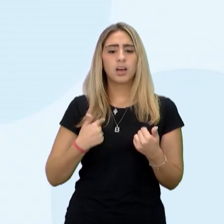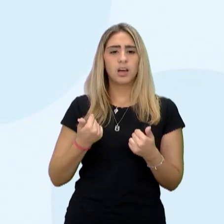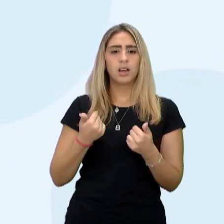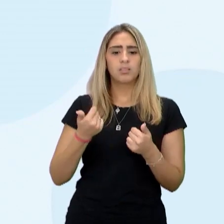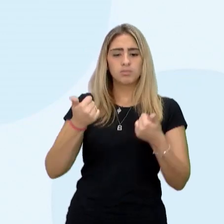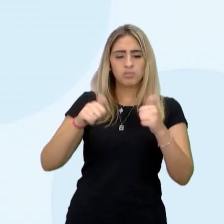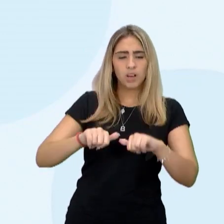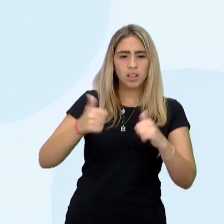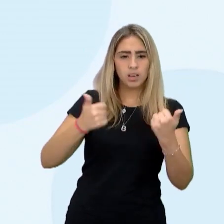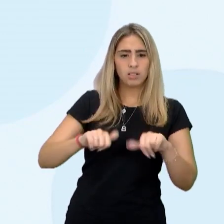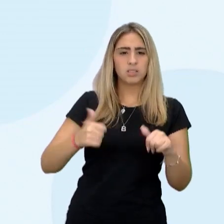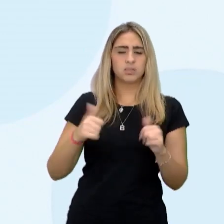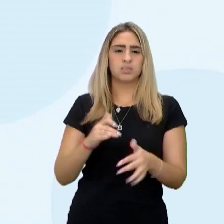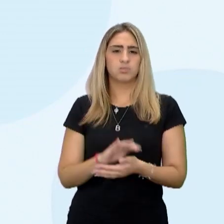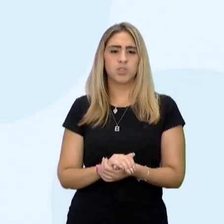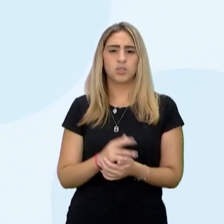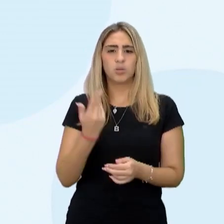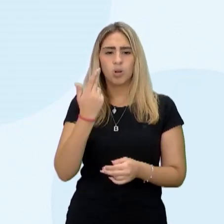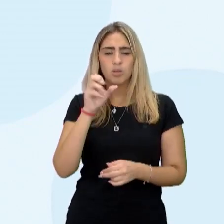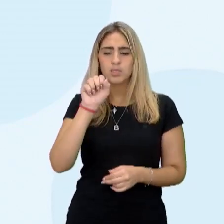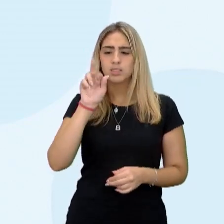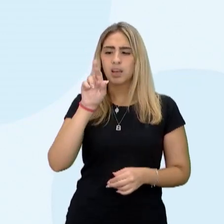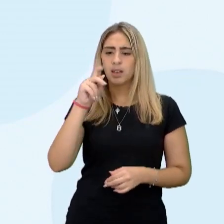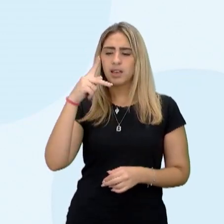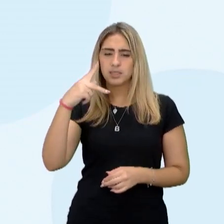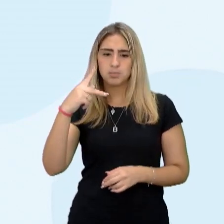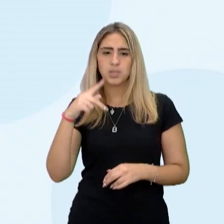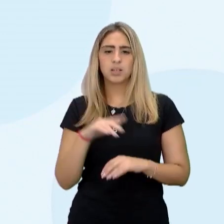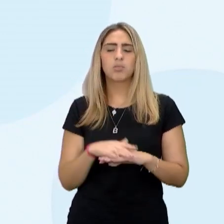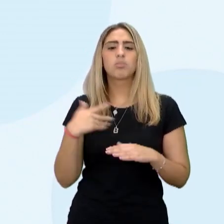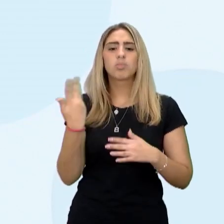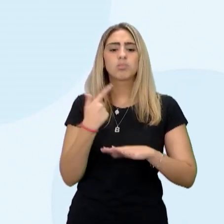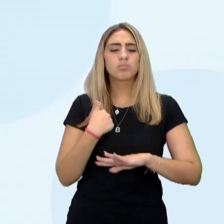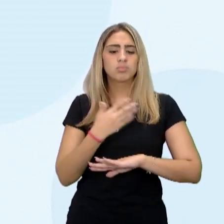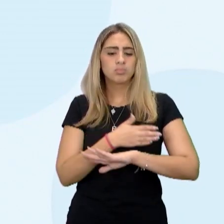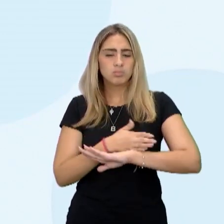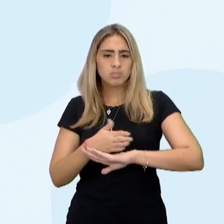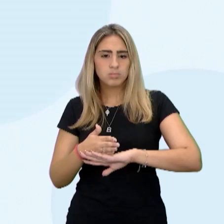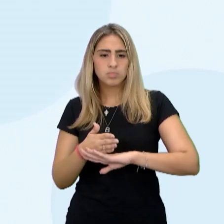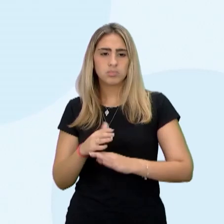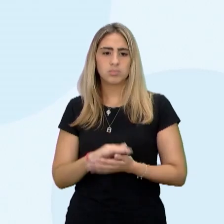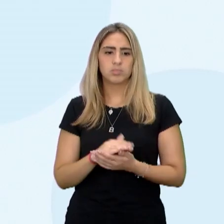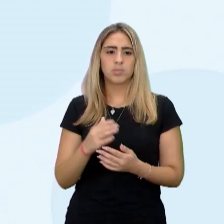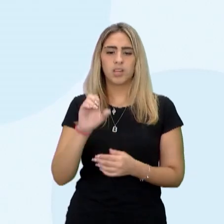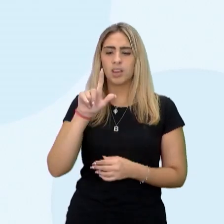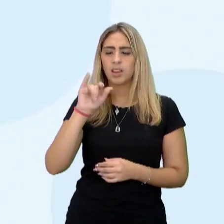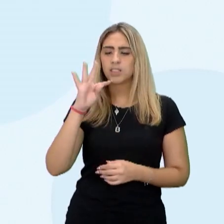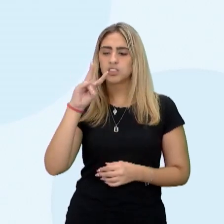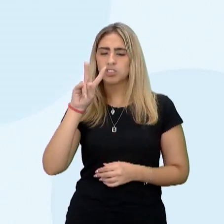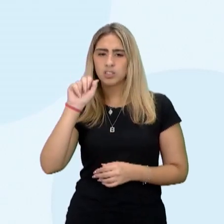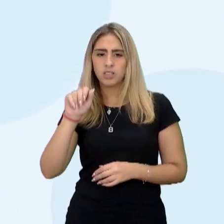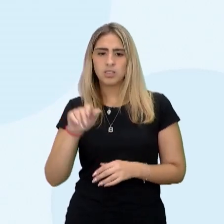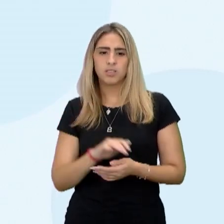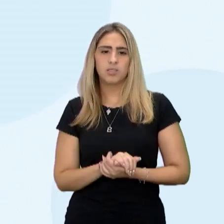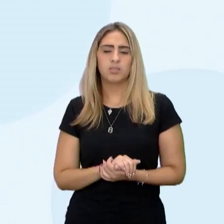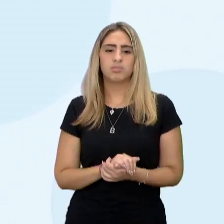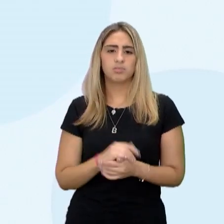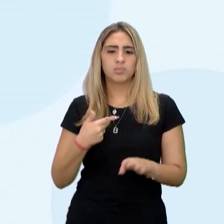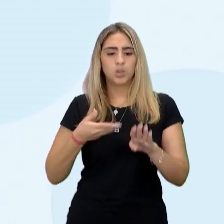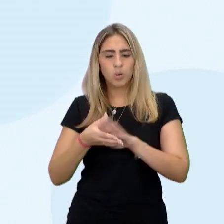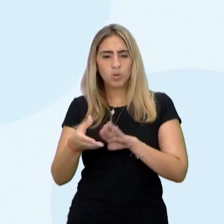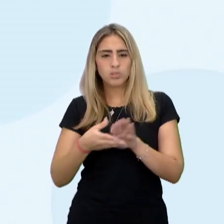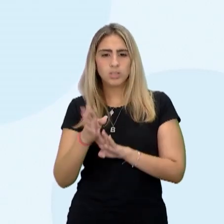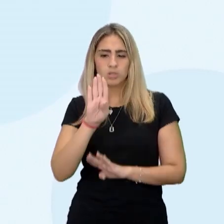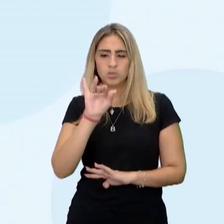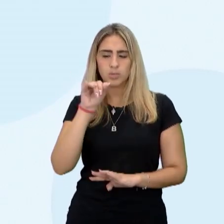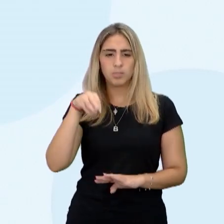em larga escala, por exemplo, Saresp e tudo mais. Quando que vai ser a culminância da eletiva, né? O conselho, os